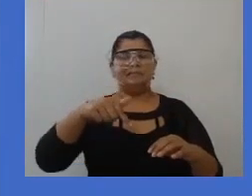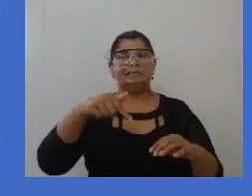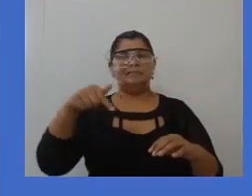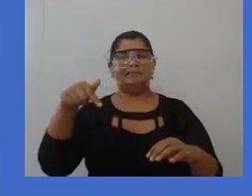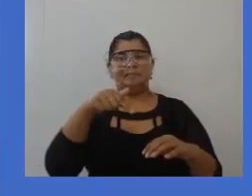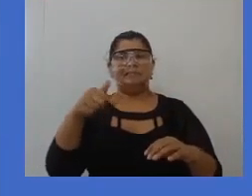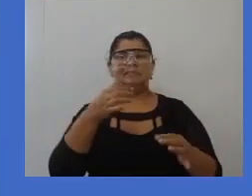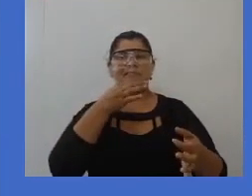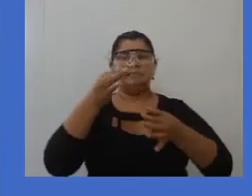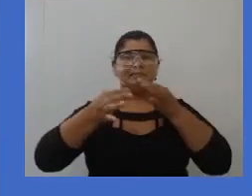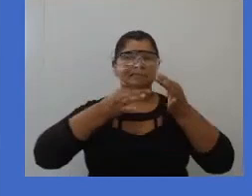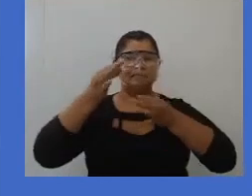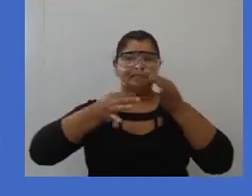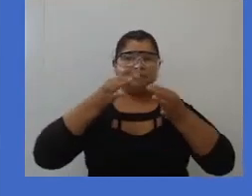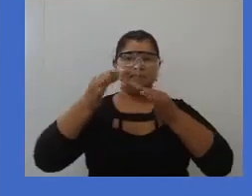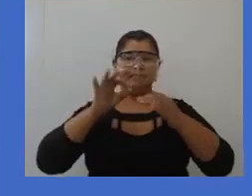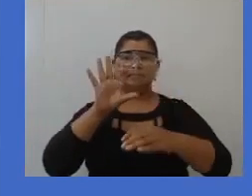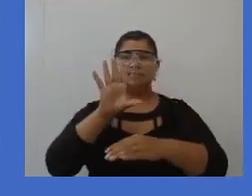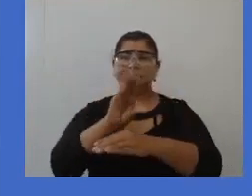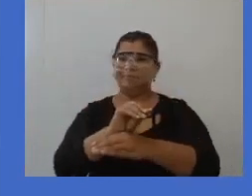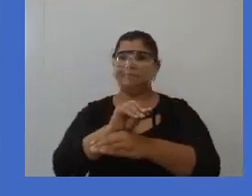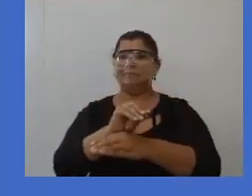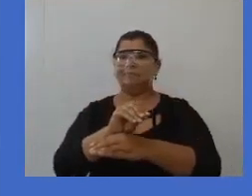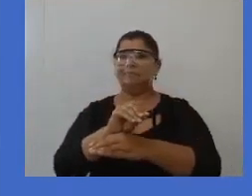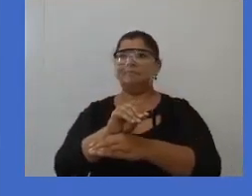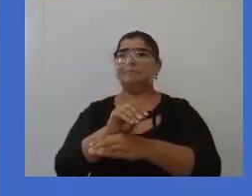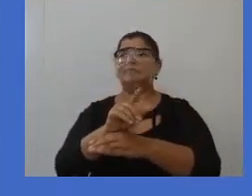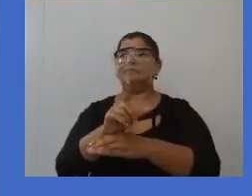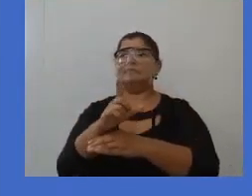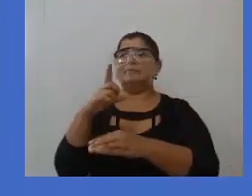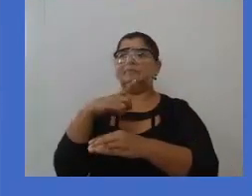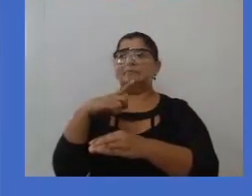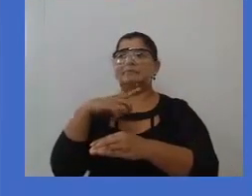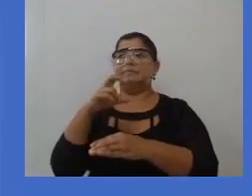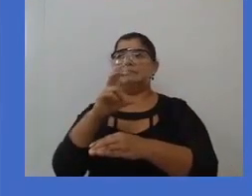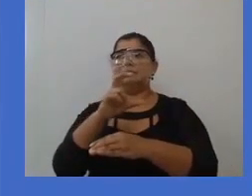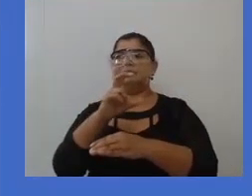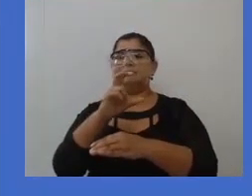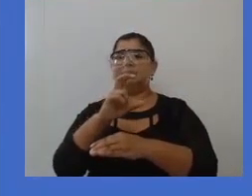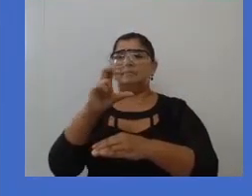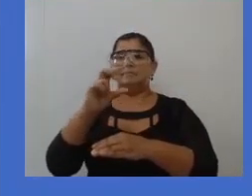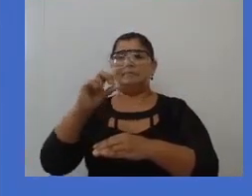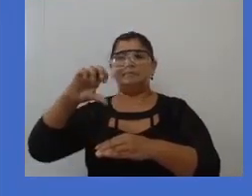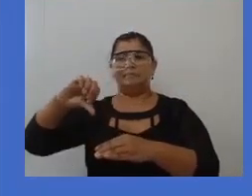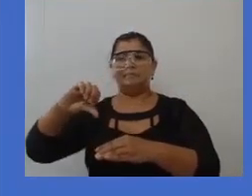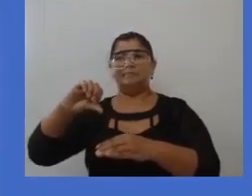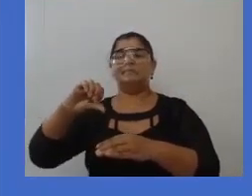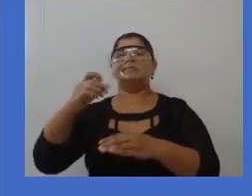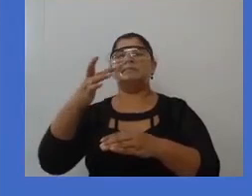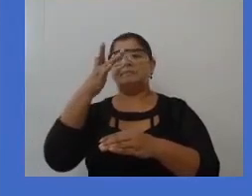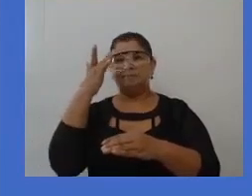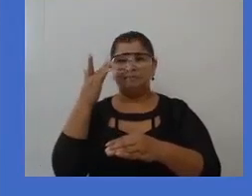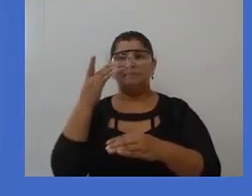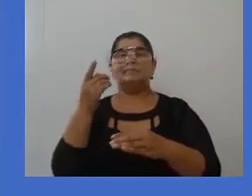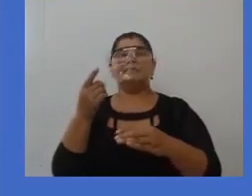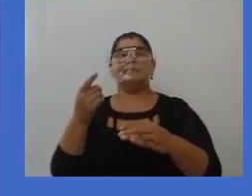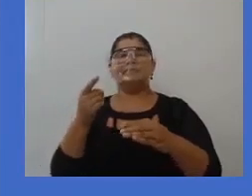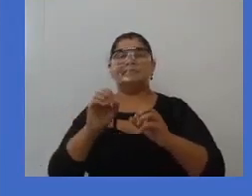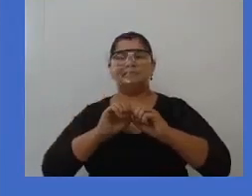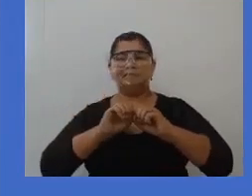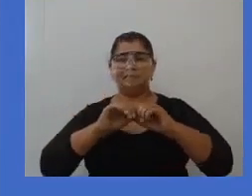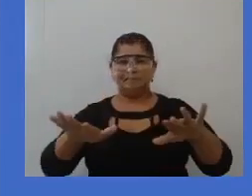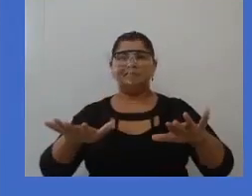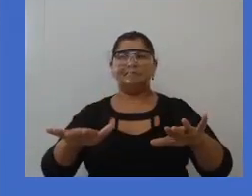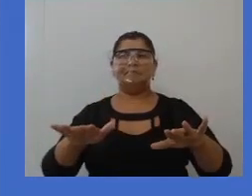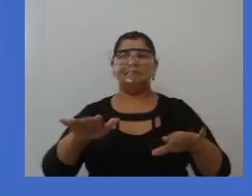177 comentários quando esse print foi tirado e teve 509 compartilhamentos. Vejam só,